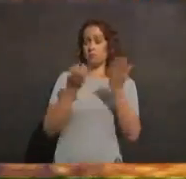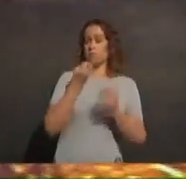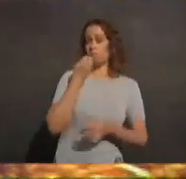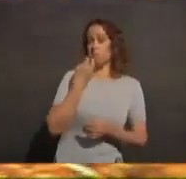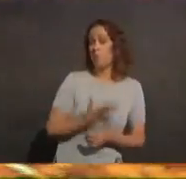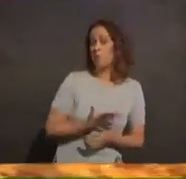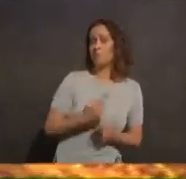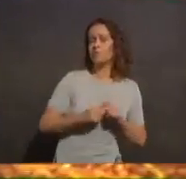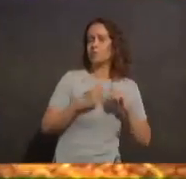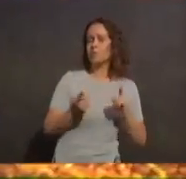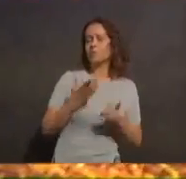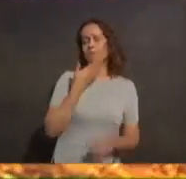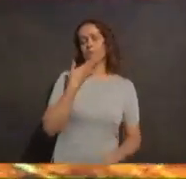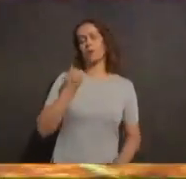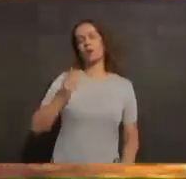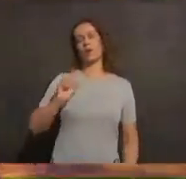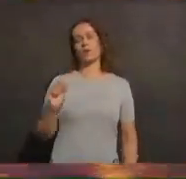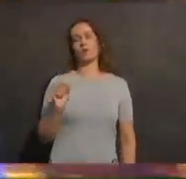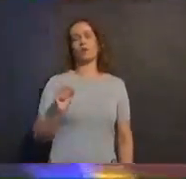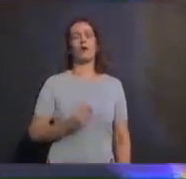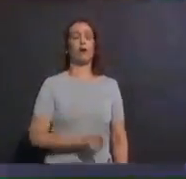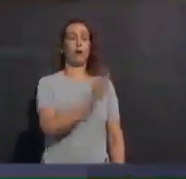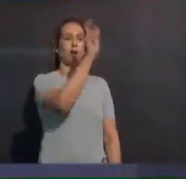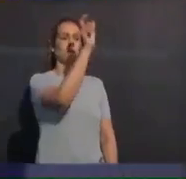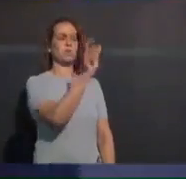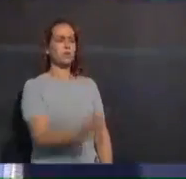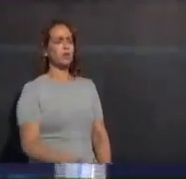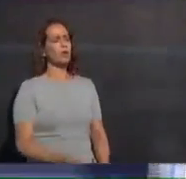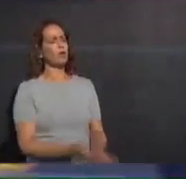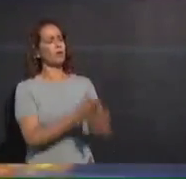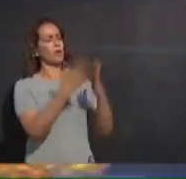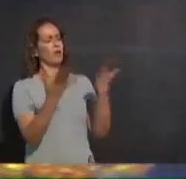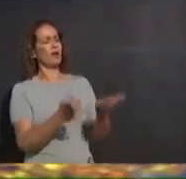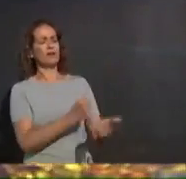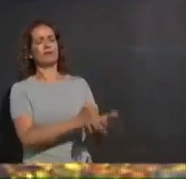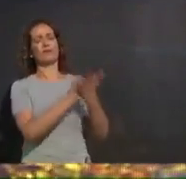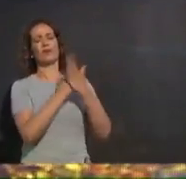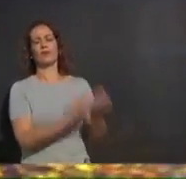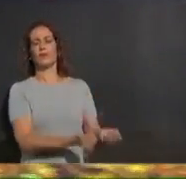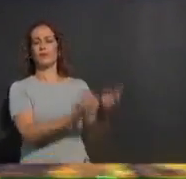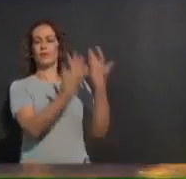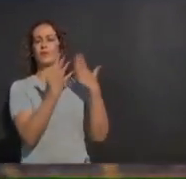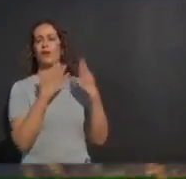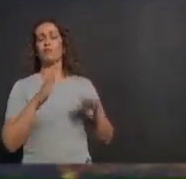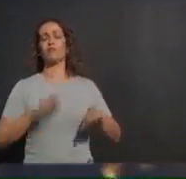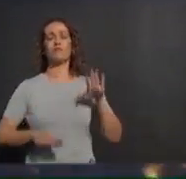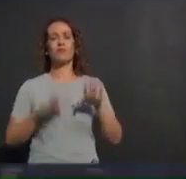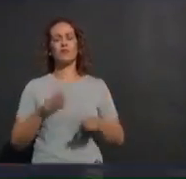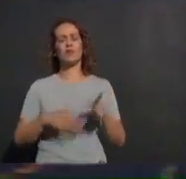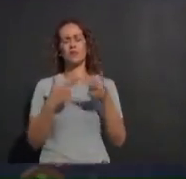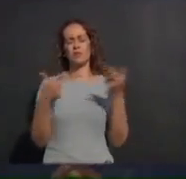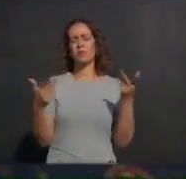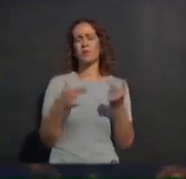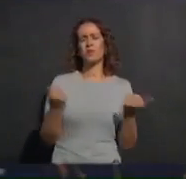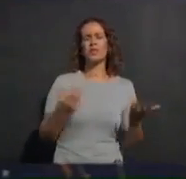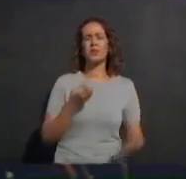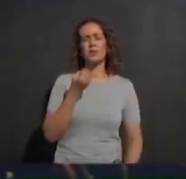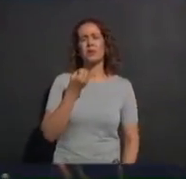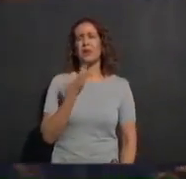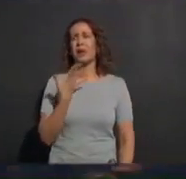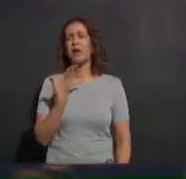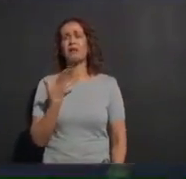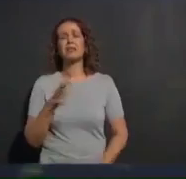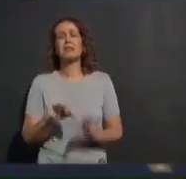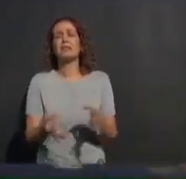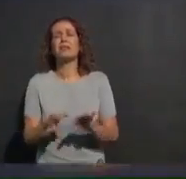ouvir a pessoa dizer que você foi o milagre que Deus levantou na vida dela. E às vezes causa uma coisa boba. Um tênis, uma